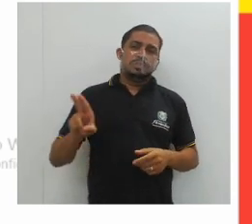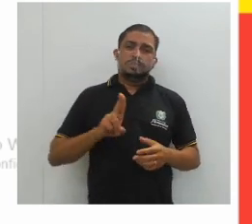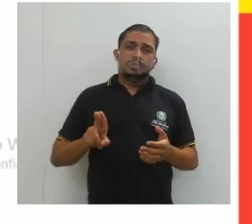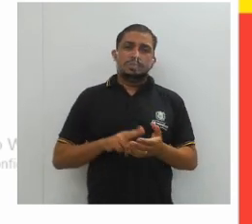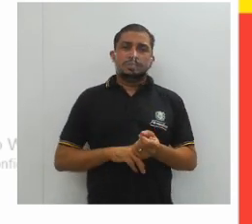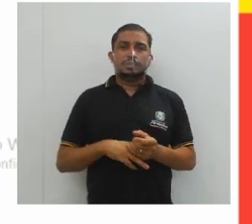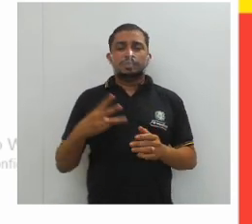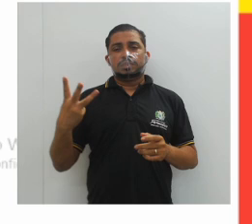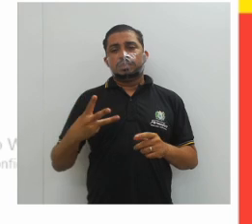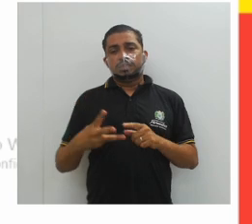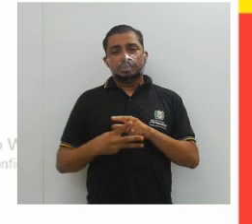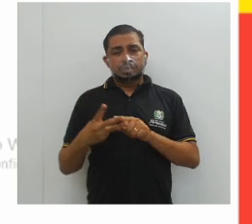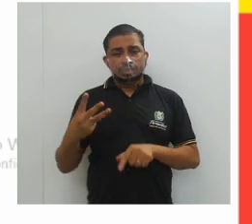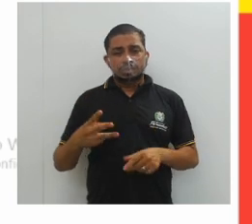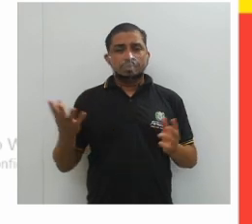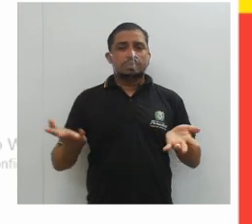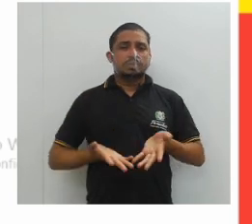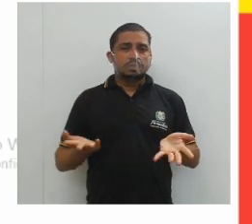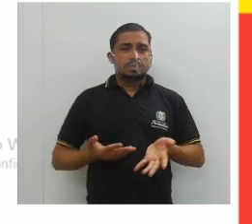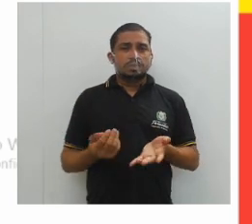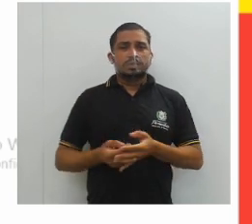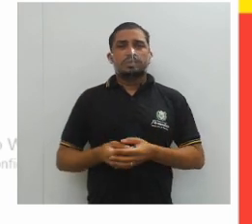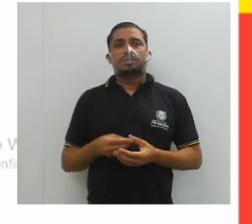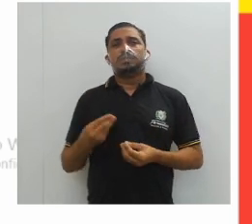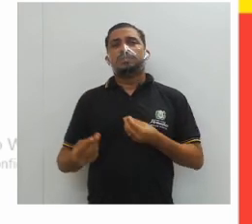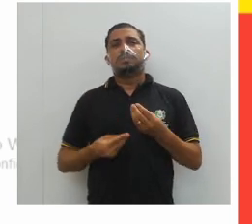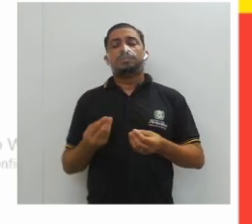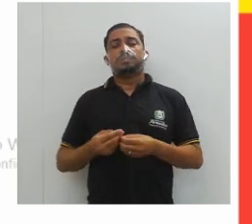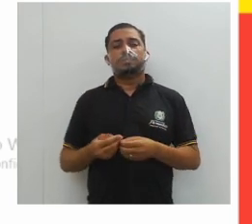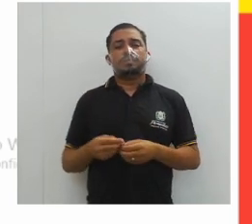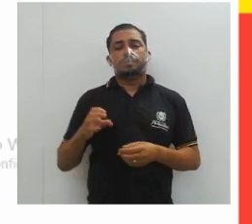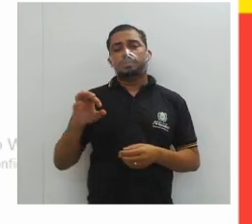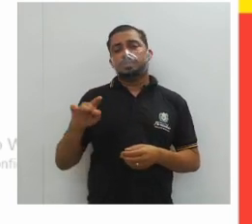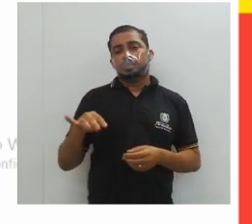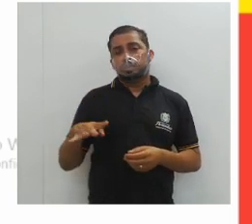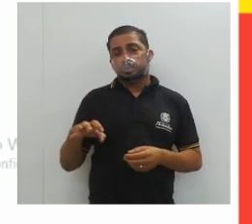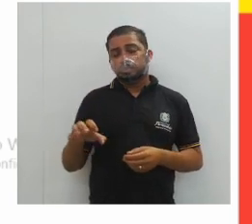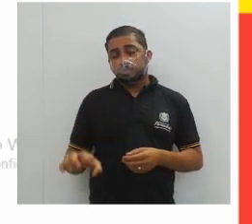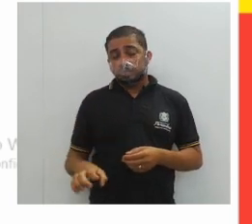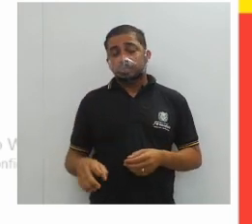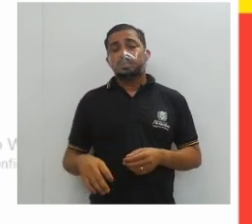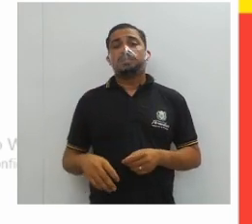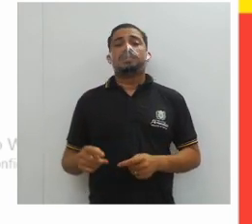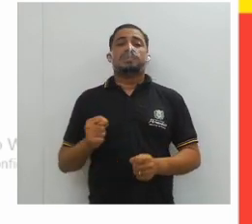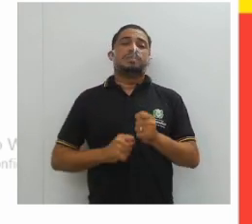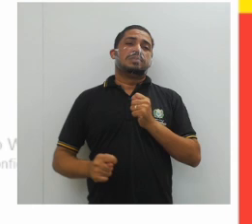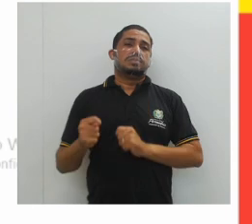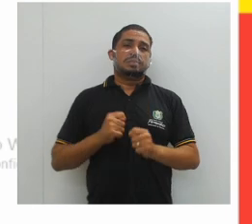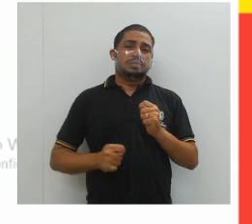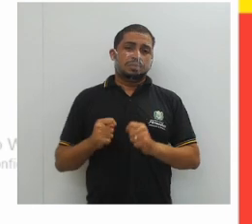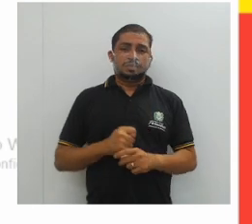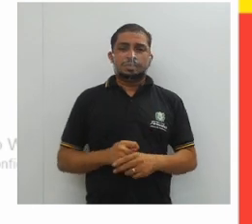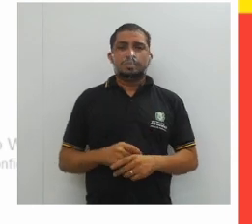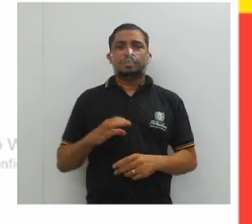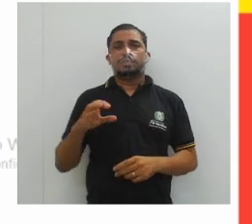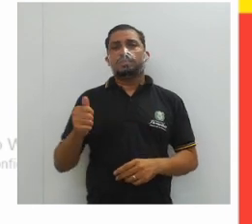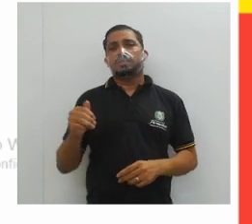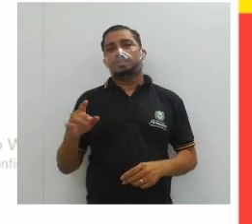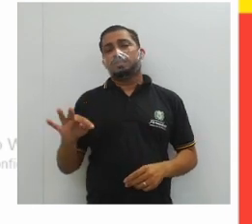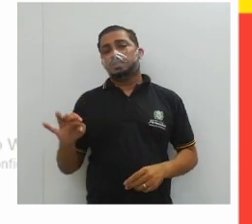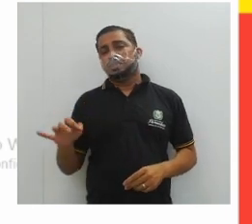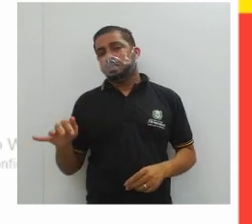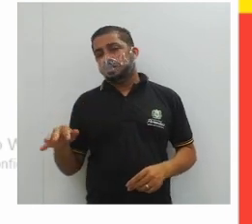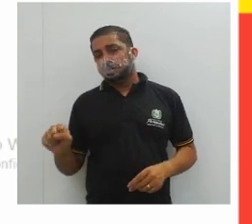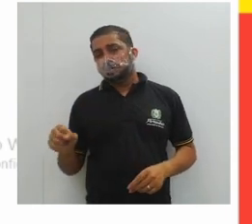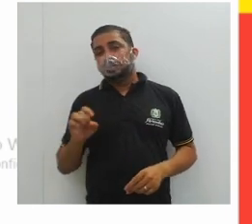Esses 3 pontos aí hoje são tidos como crime na economia, tá? O holding, o trust e os cartéis.